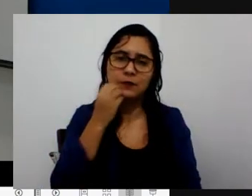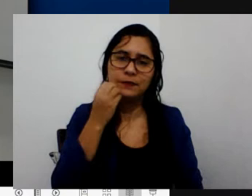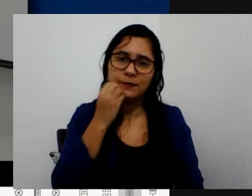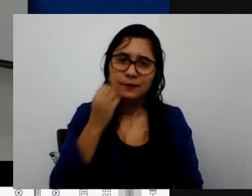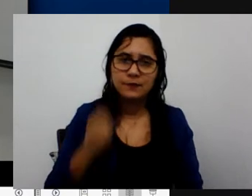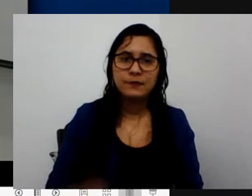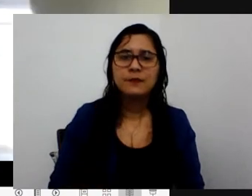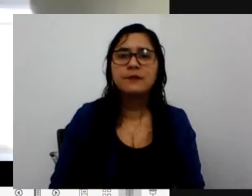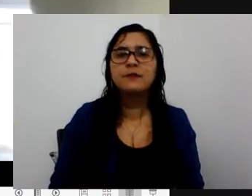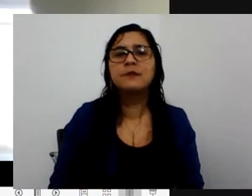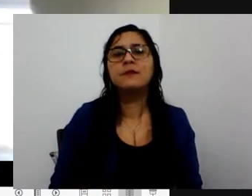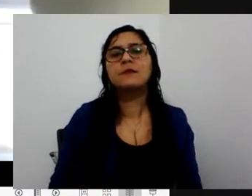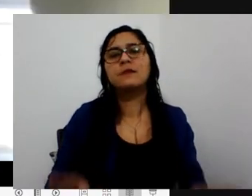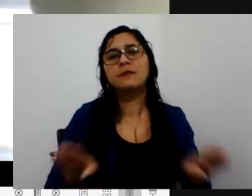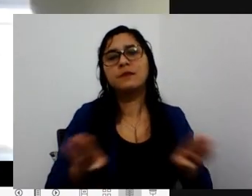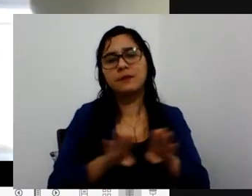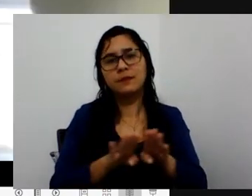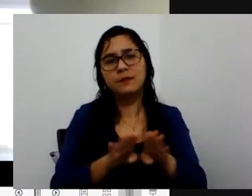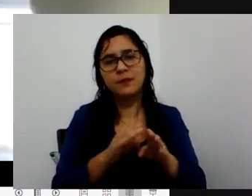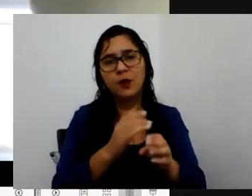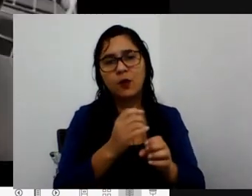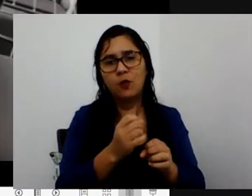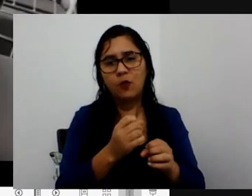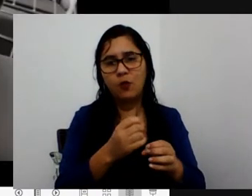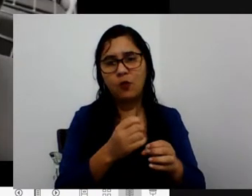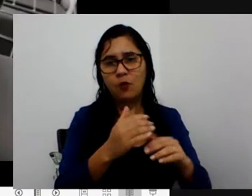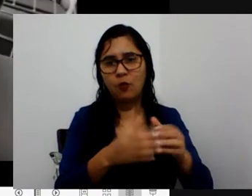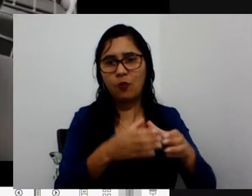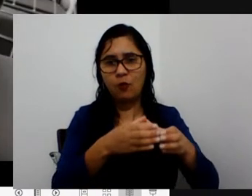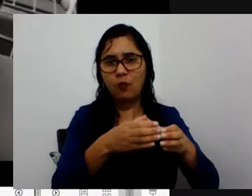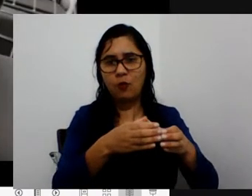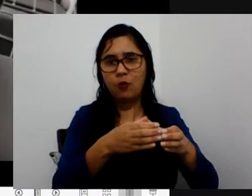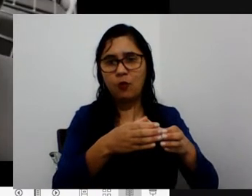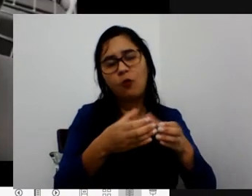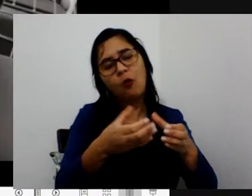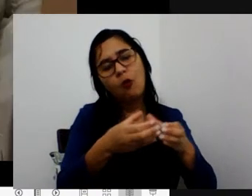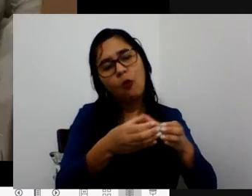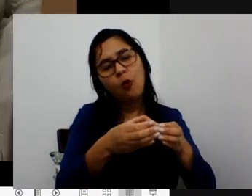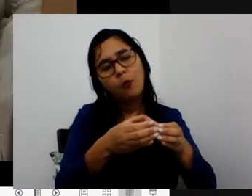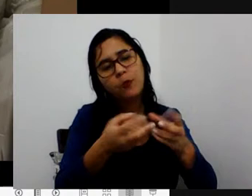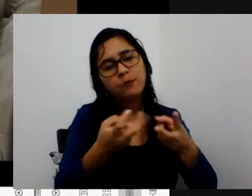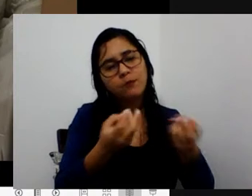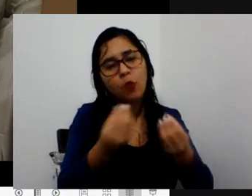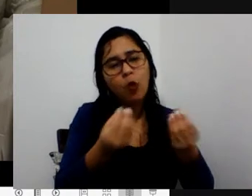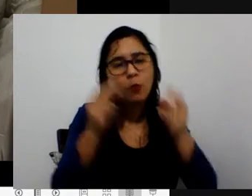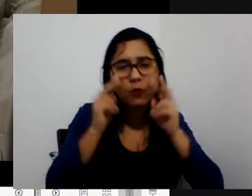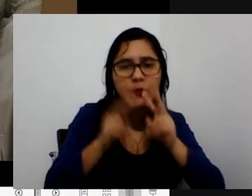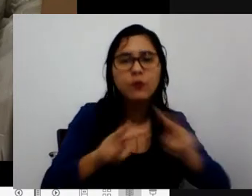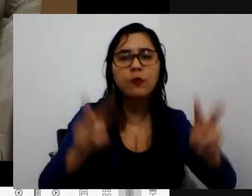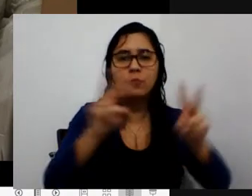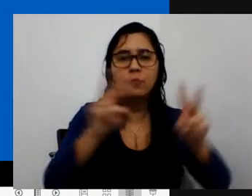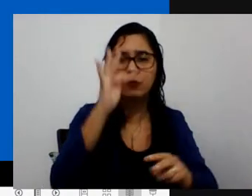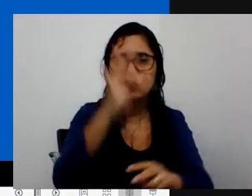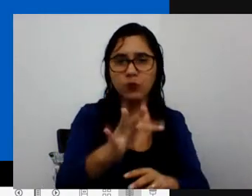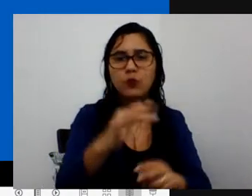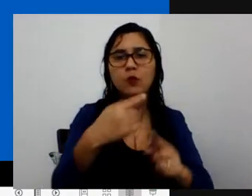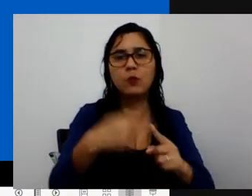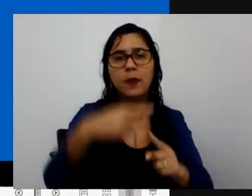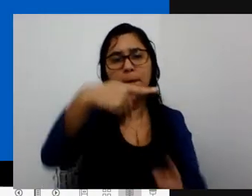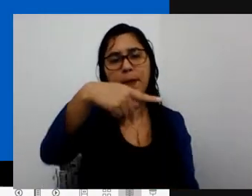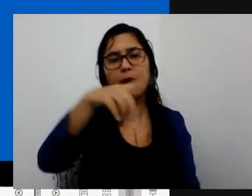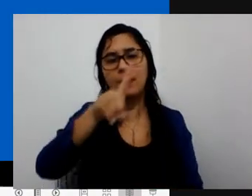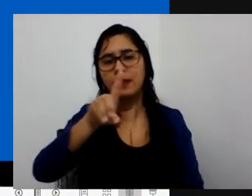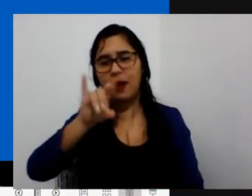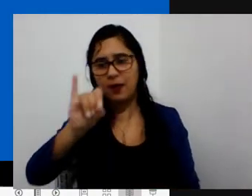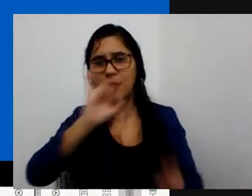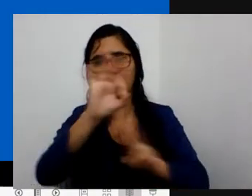Construção coletiva, isso é muito importante, divisão de futuro para a universidade através do PDI UFSCar 10 anos,